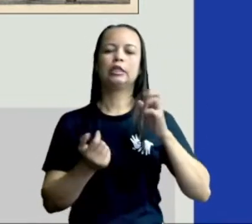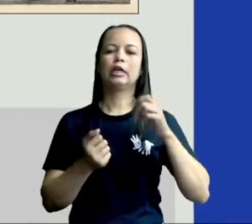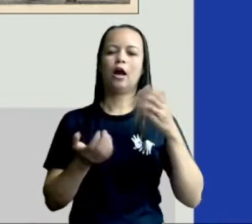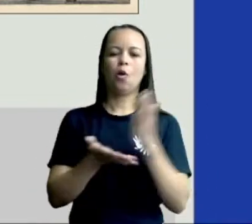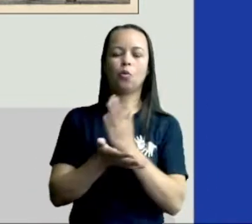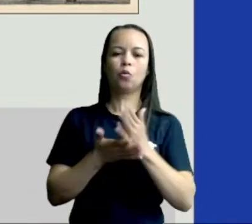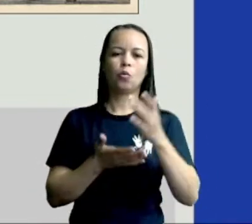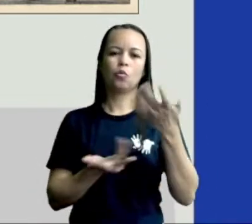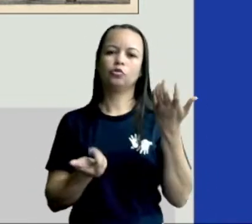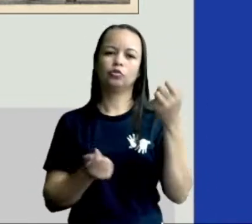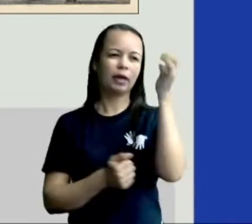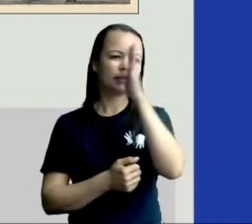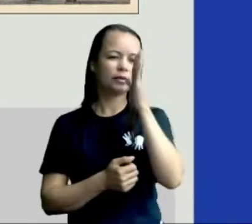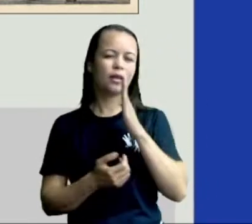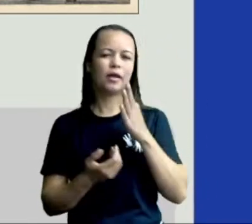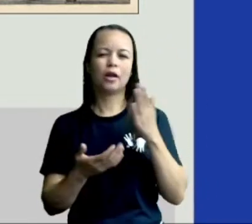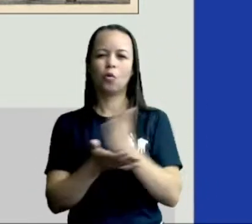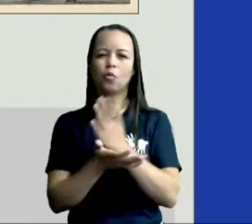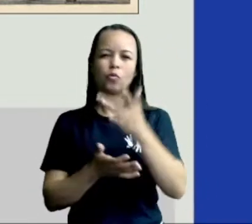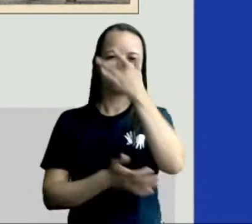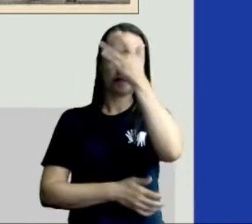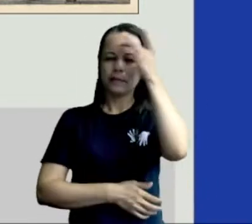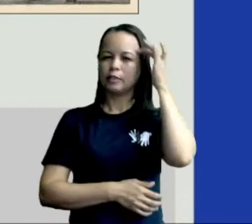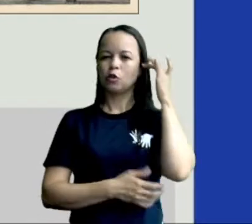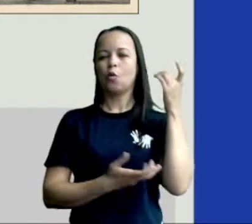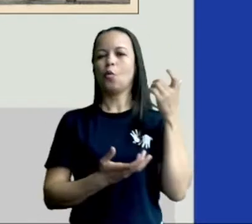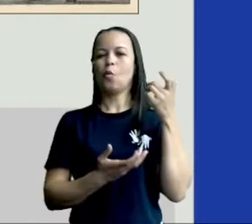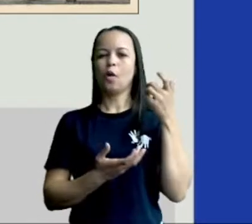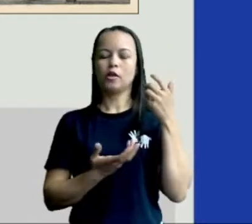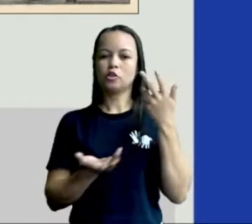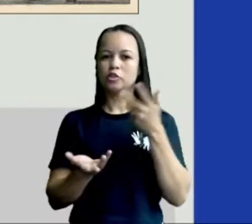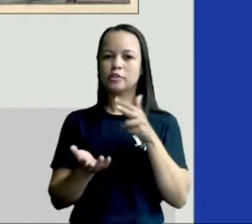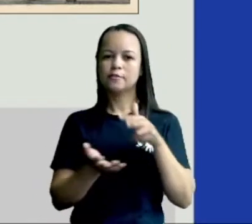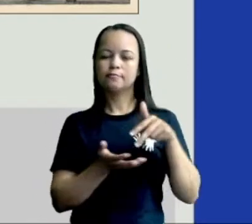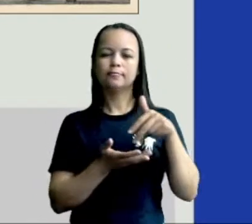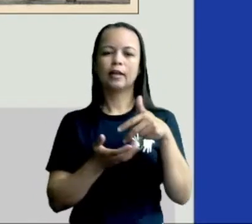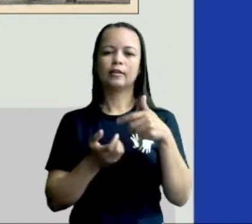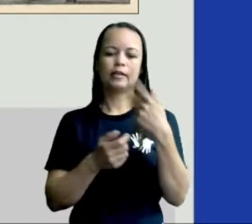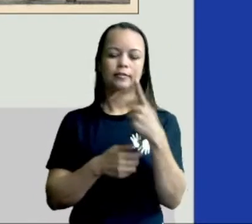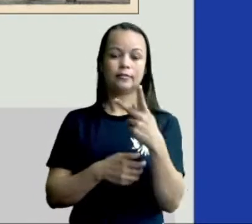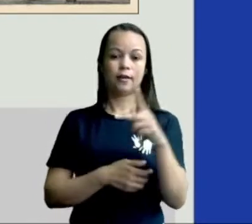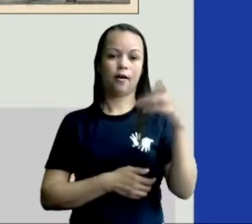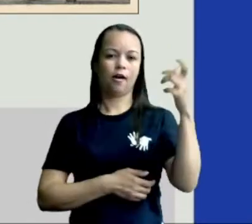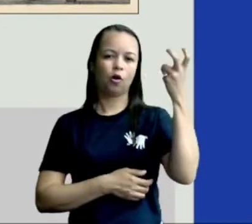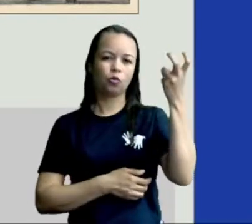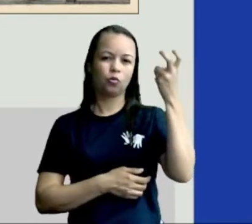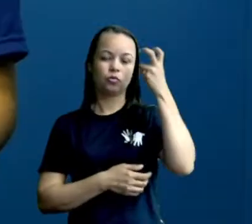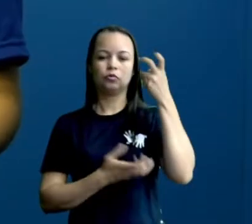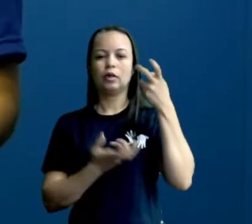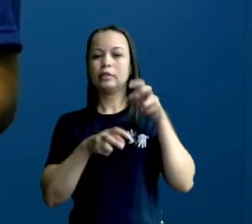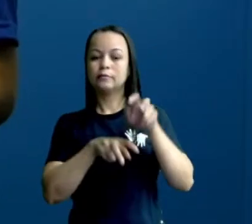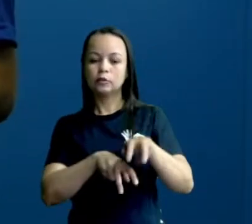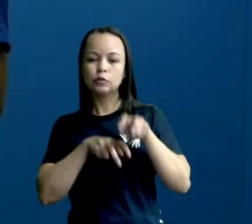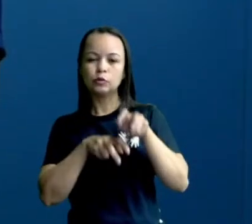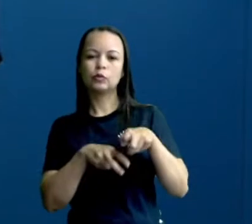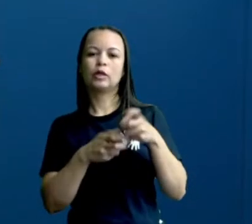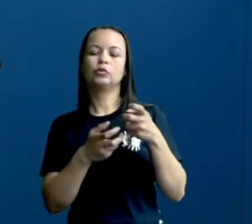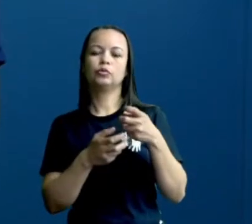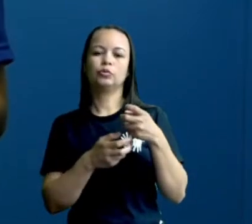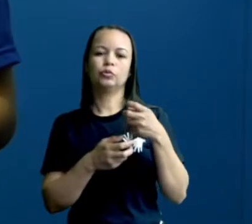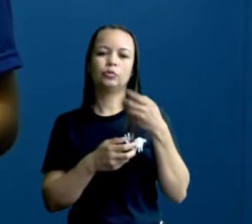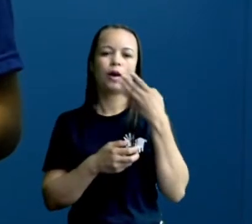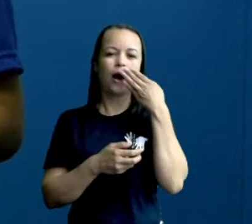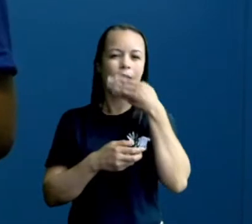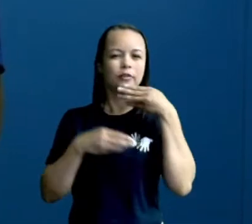algumas pessoas que se sobressaíram, né, nessa cultura, nessa agricultura do açúcar, começaram a